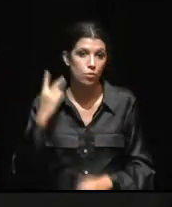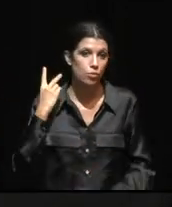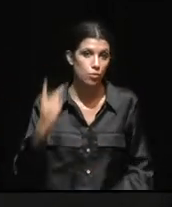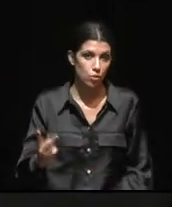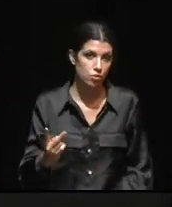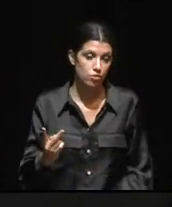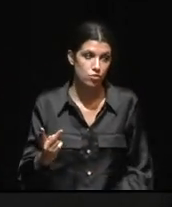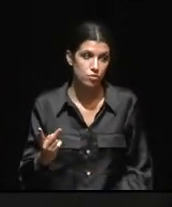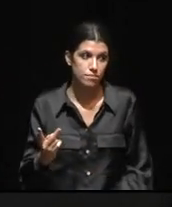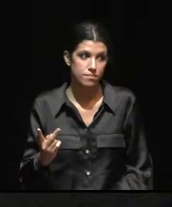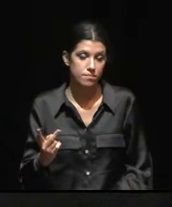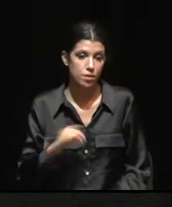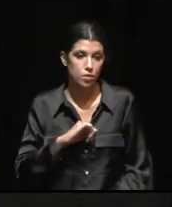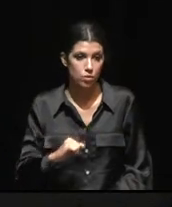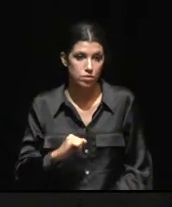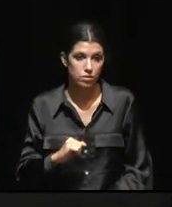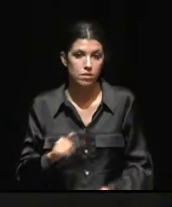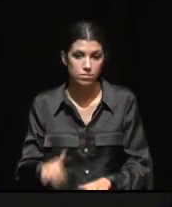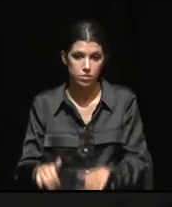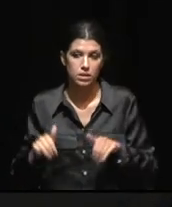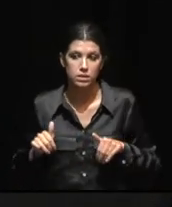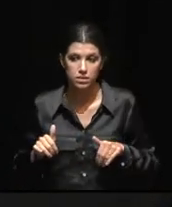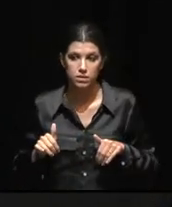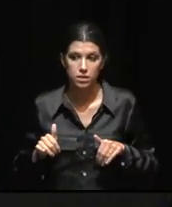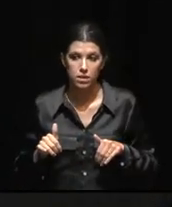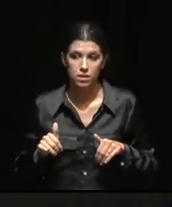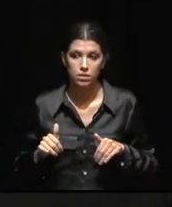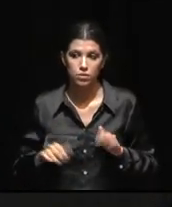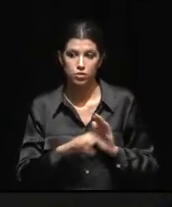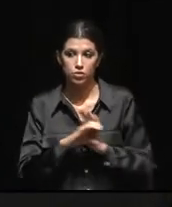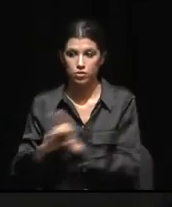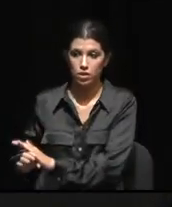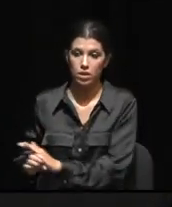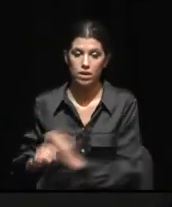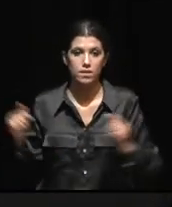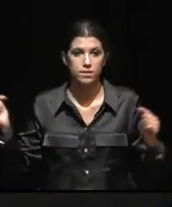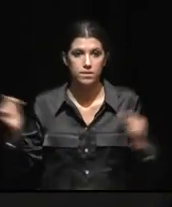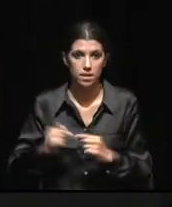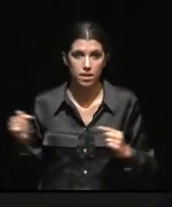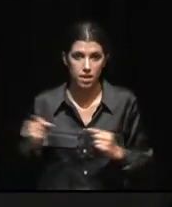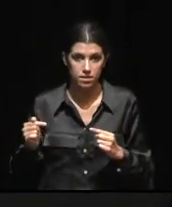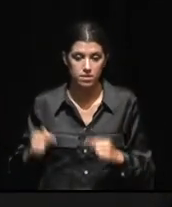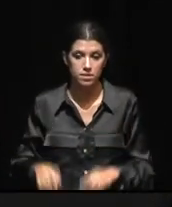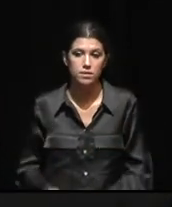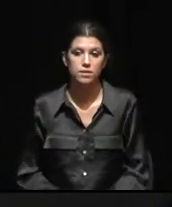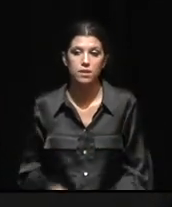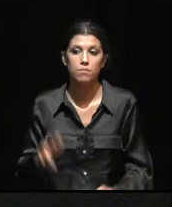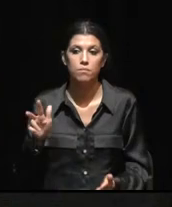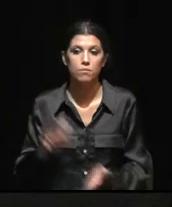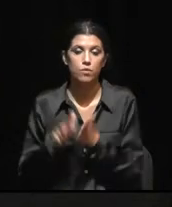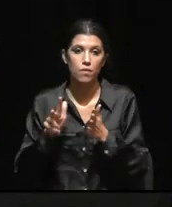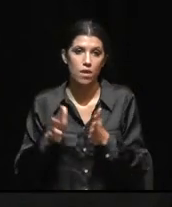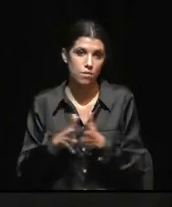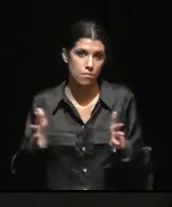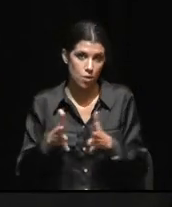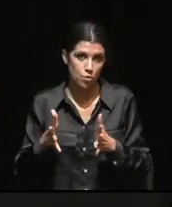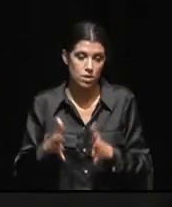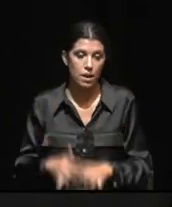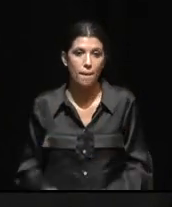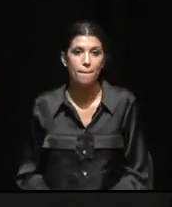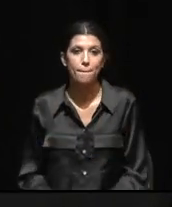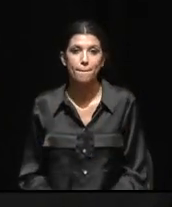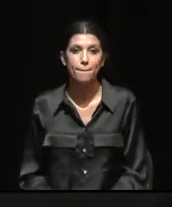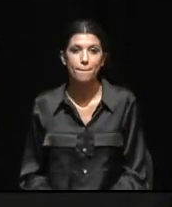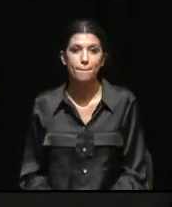Vota contra quem se abstém chega icds foi aprovado por